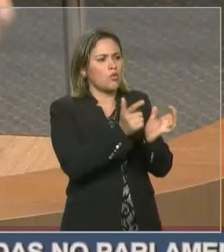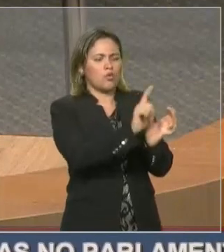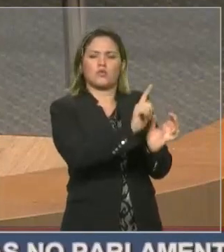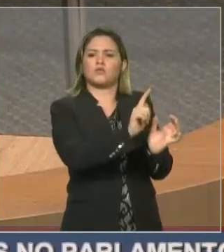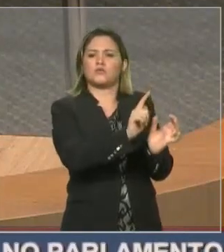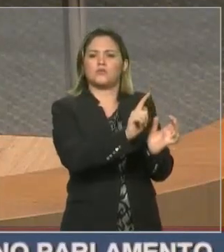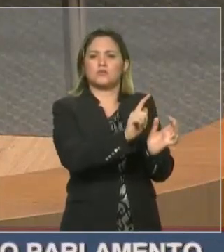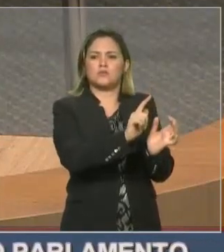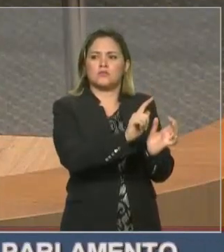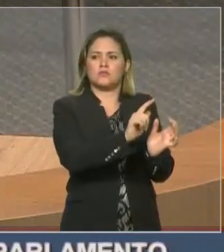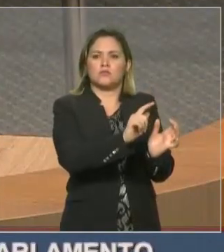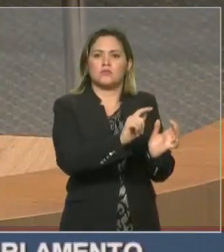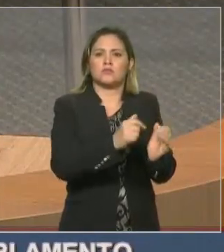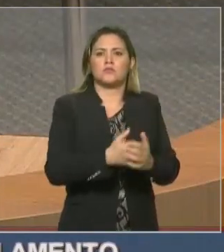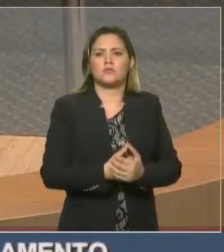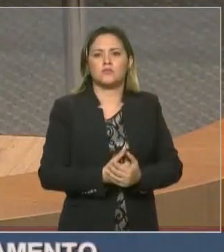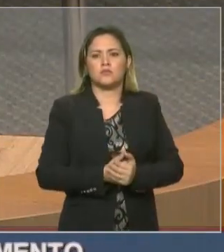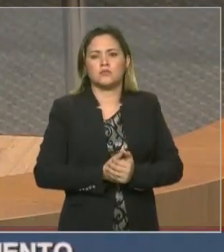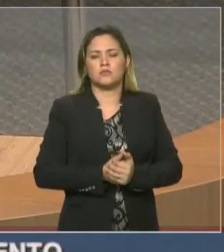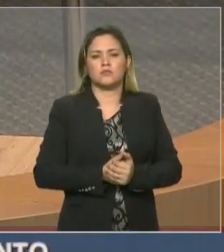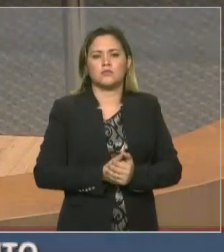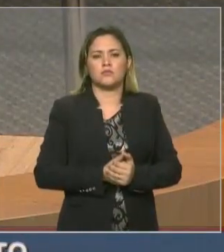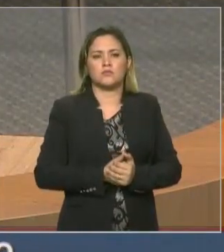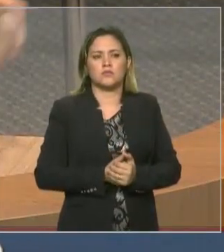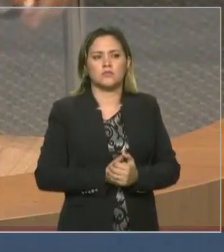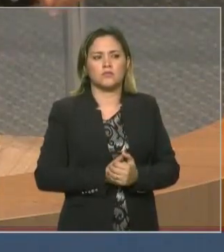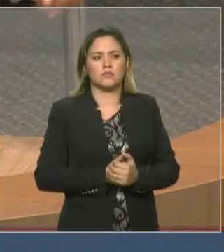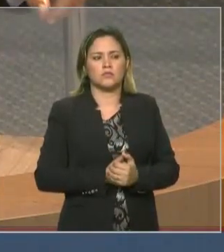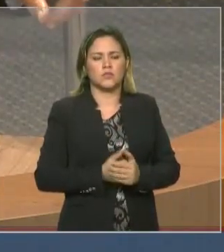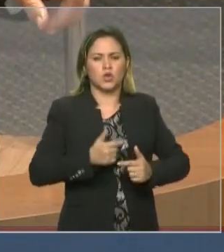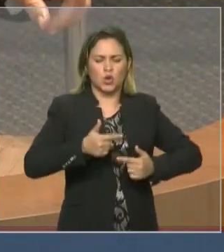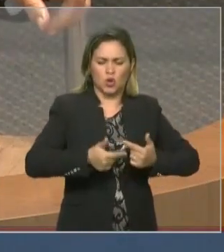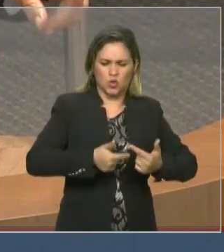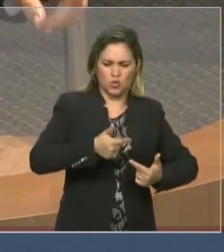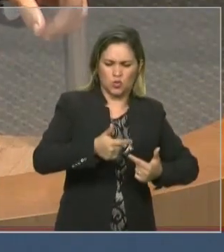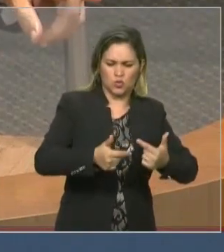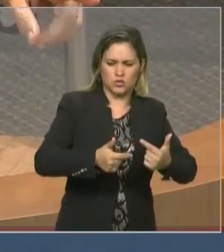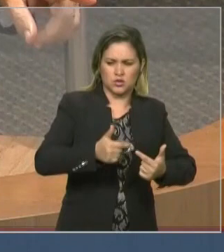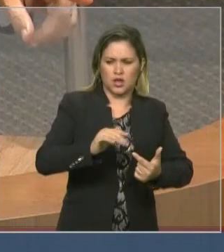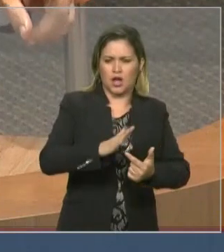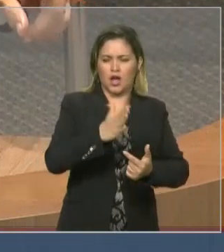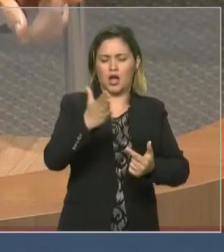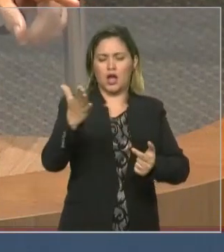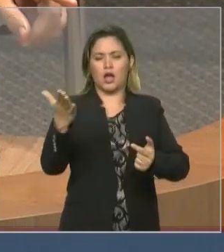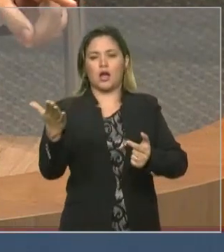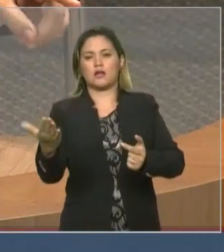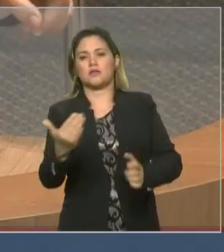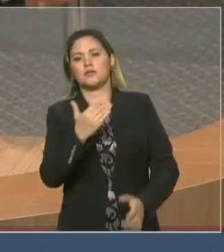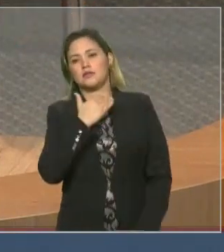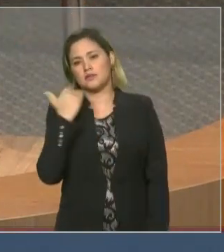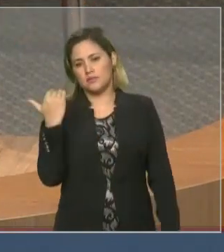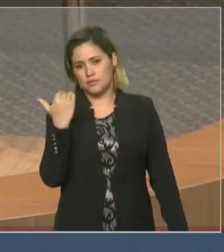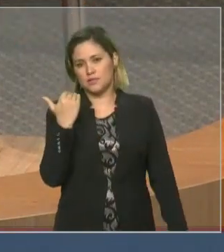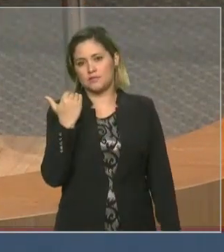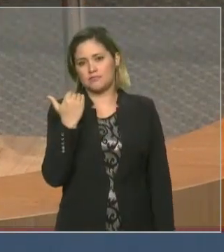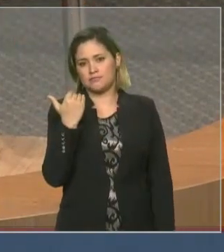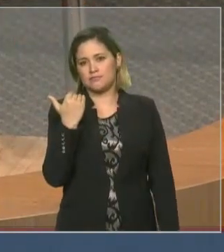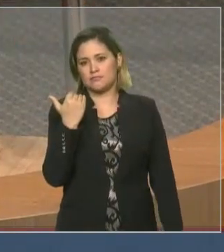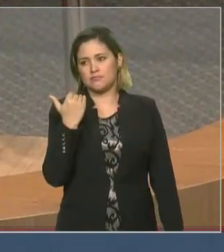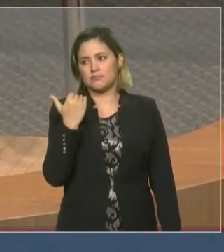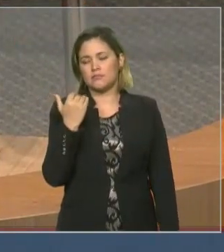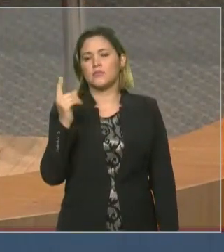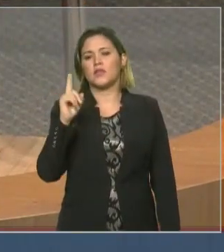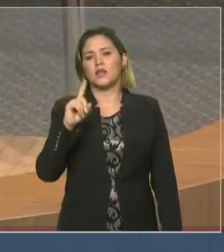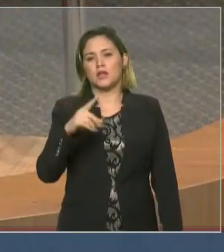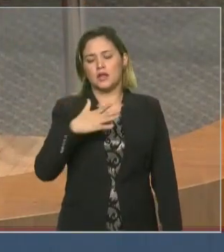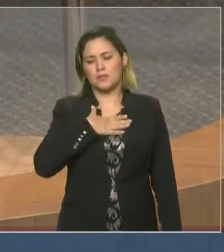sangue, o guerreiro Gupi luta até os últimos momentos. Este é meu